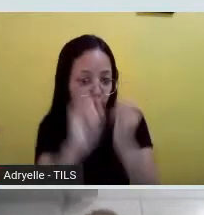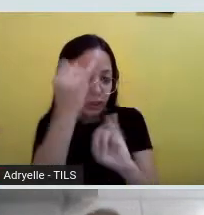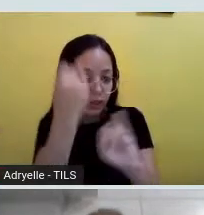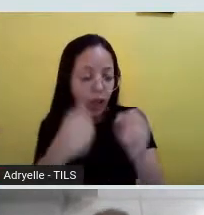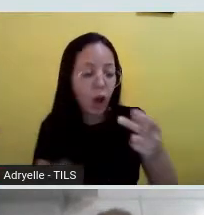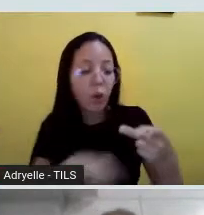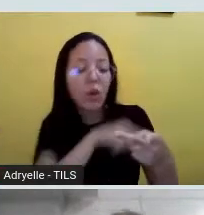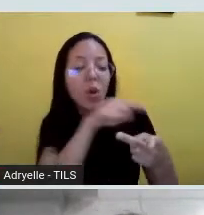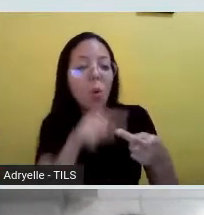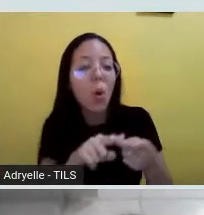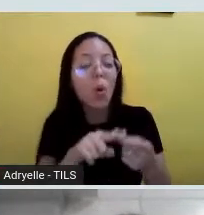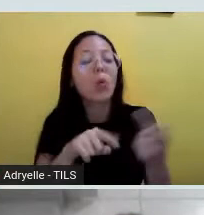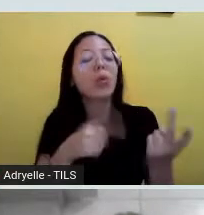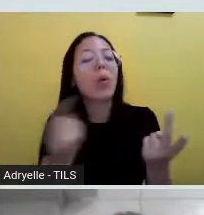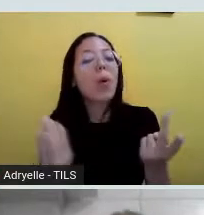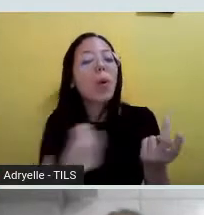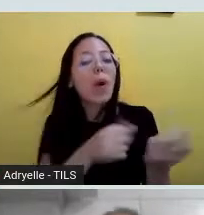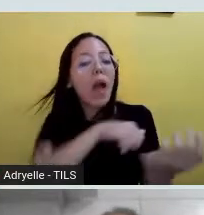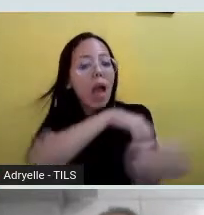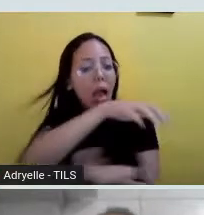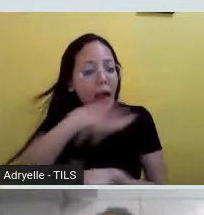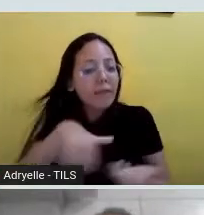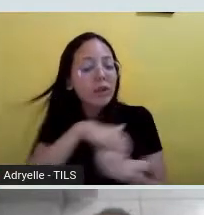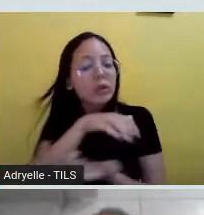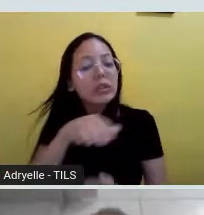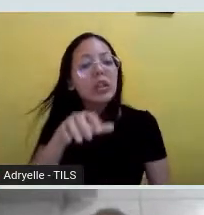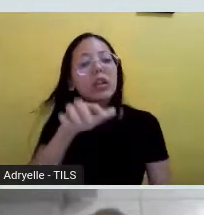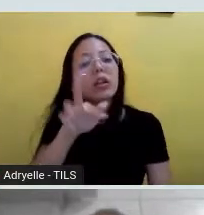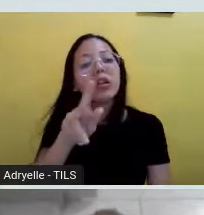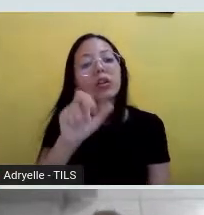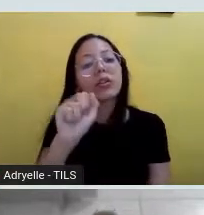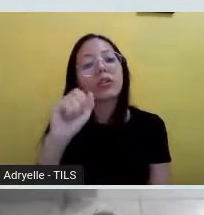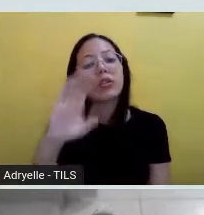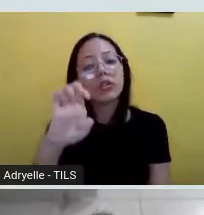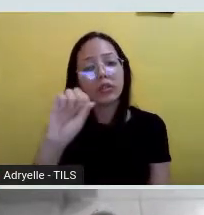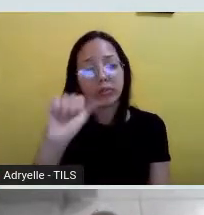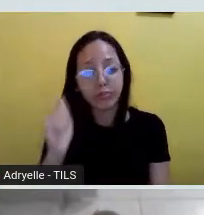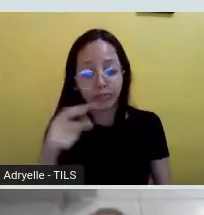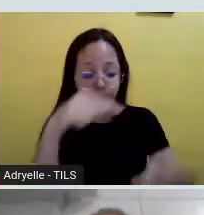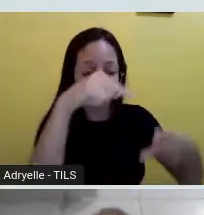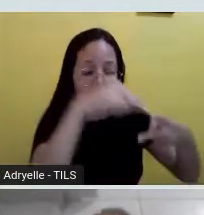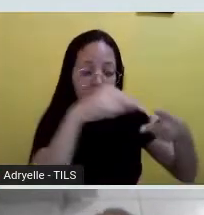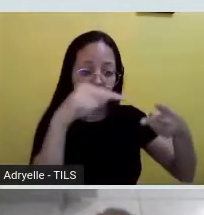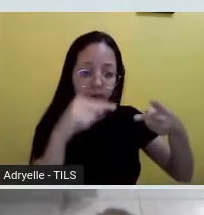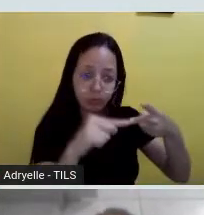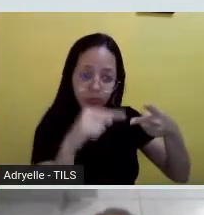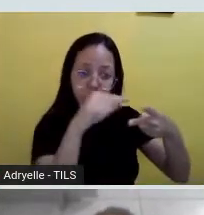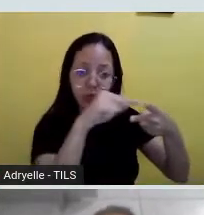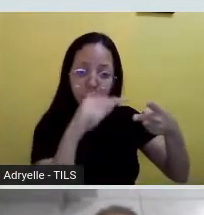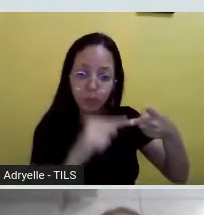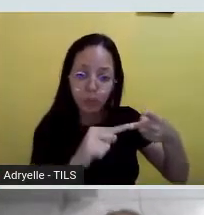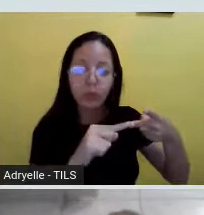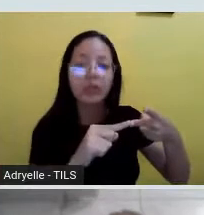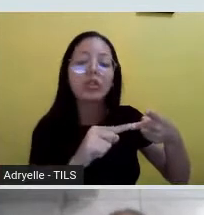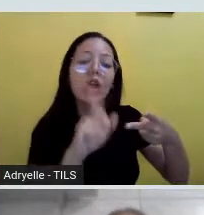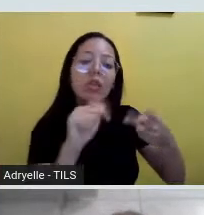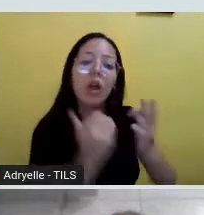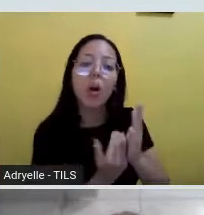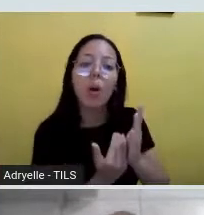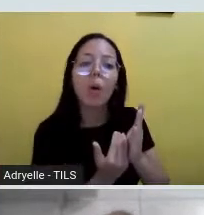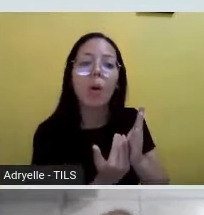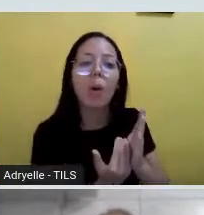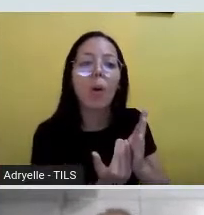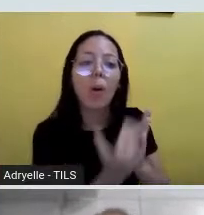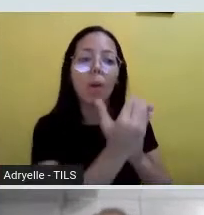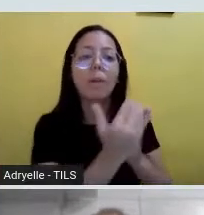Revolução Francesa. Essas duas revoluções fazem parte desse processo inicial